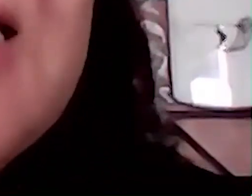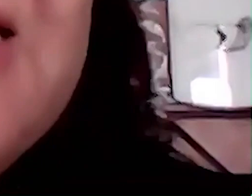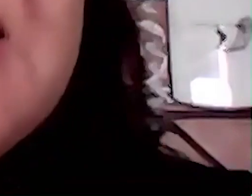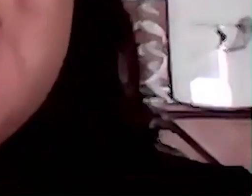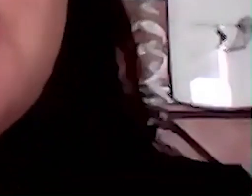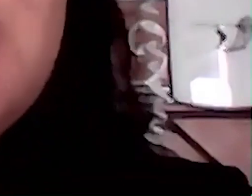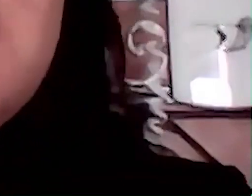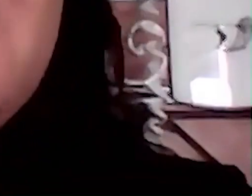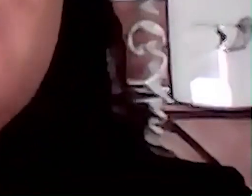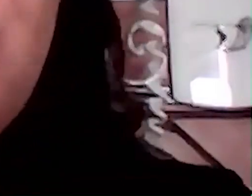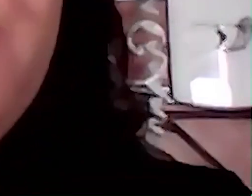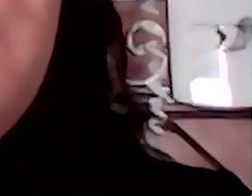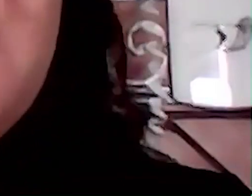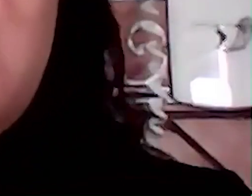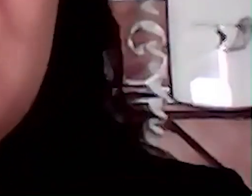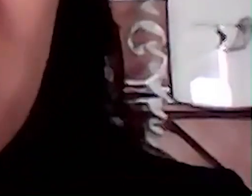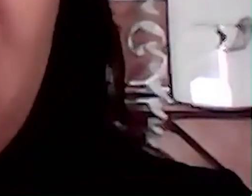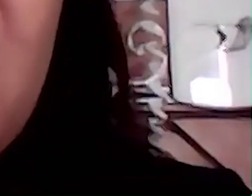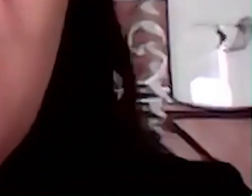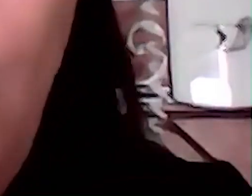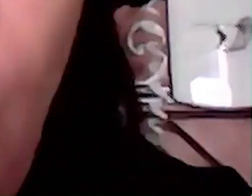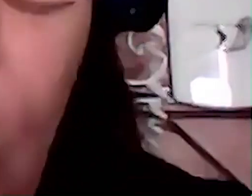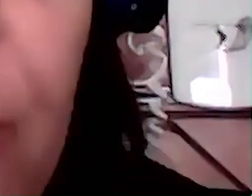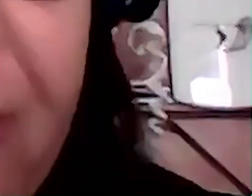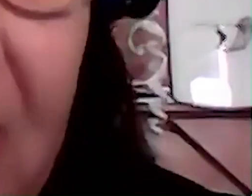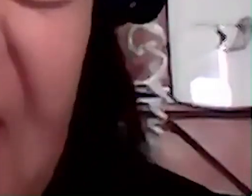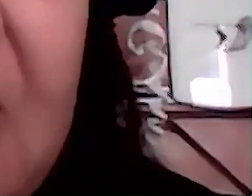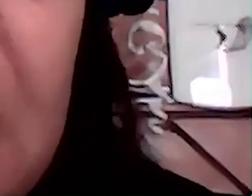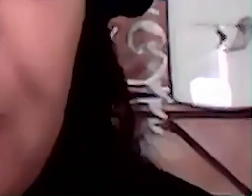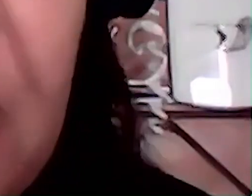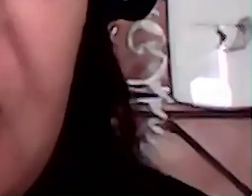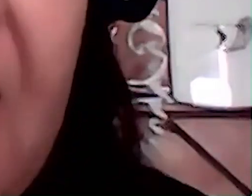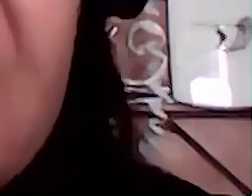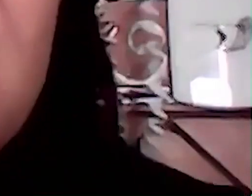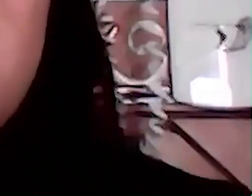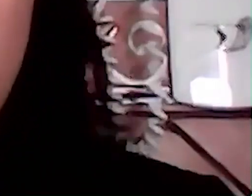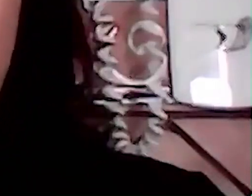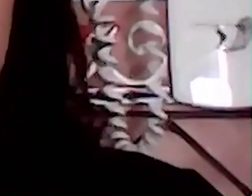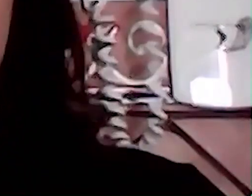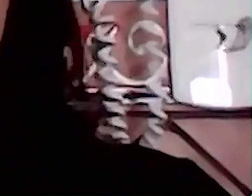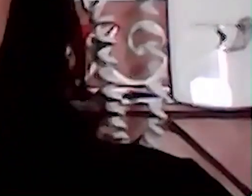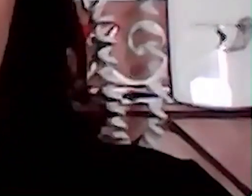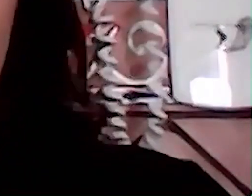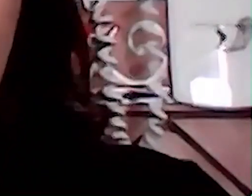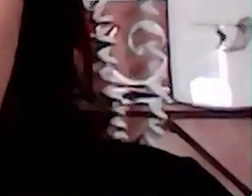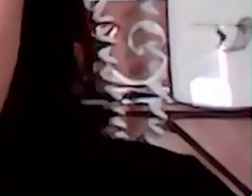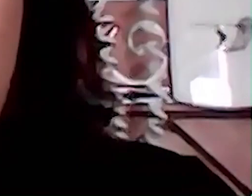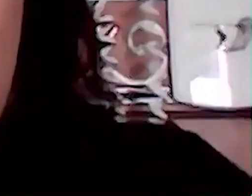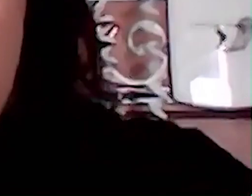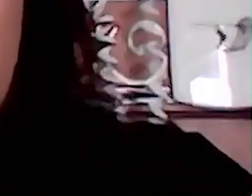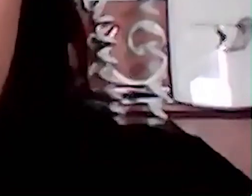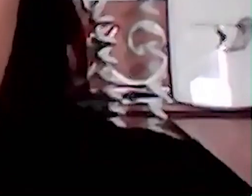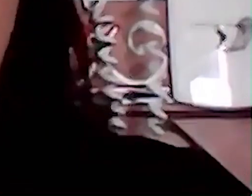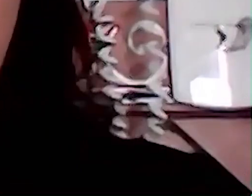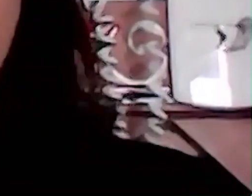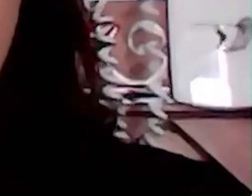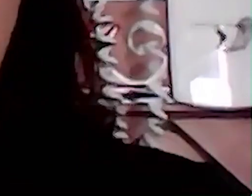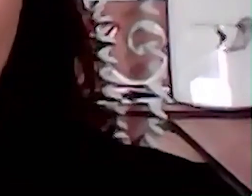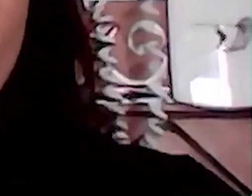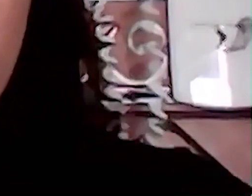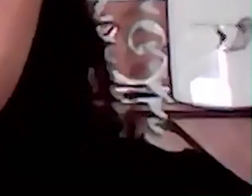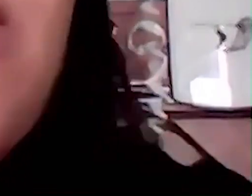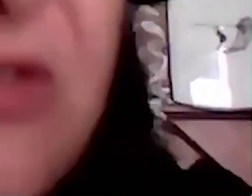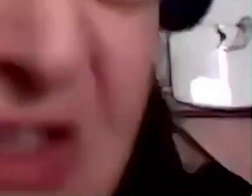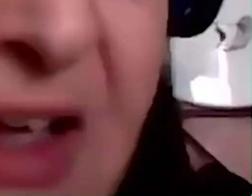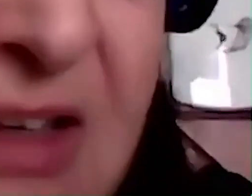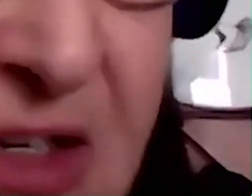acaba esclarecendo a sociedade, ou pelo menos quem ouve esses podcasts, e a gente acaba tendo uma